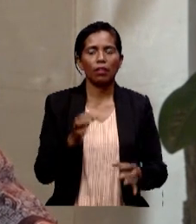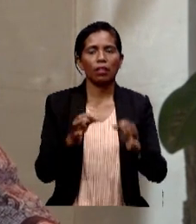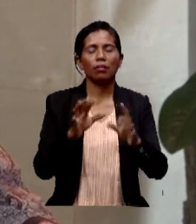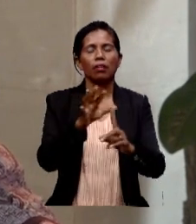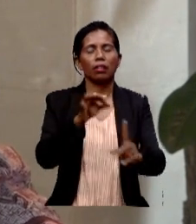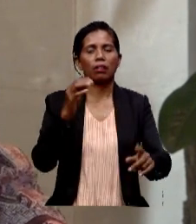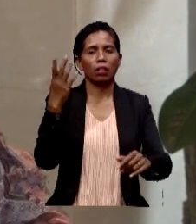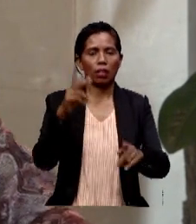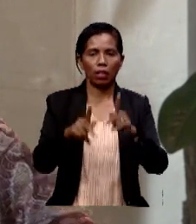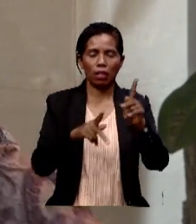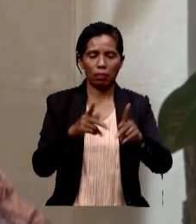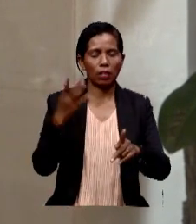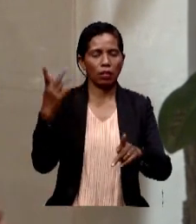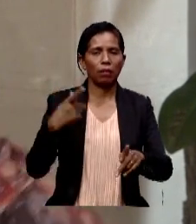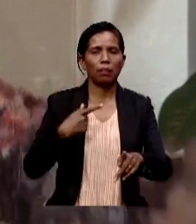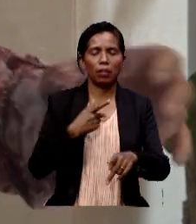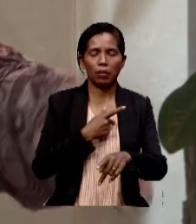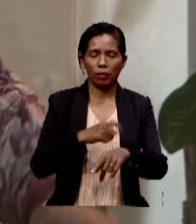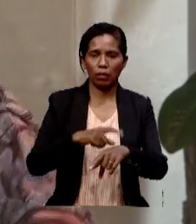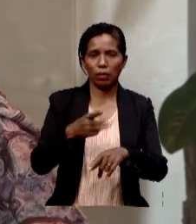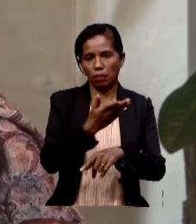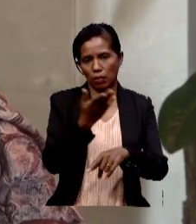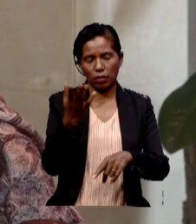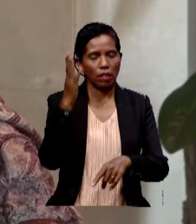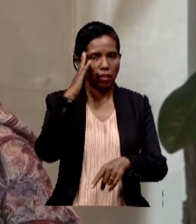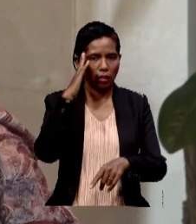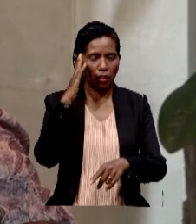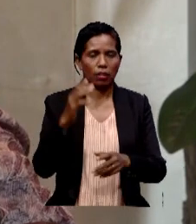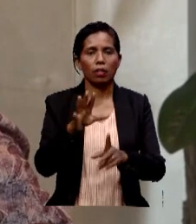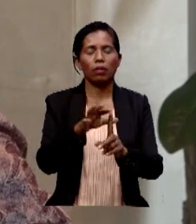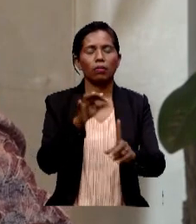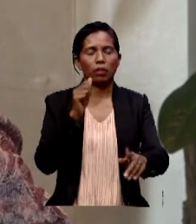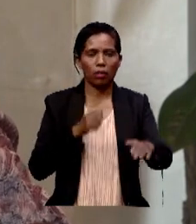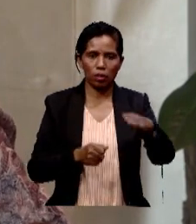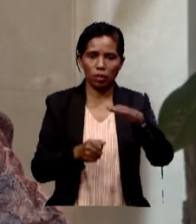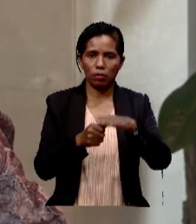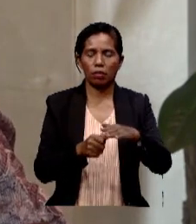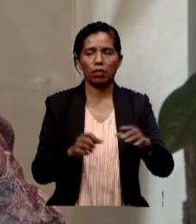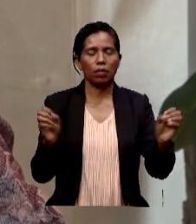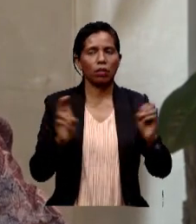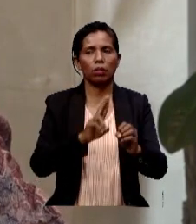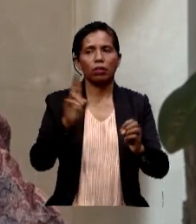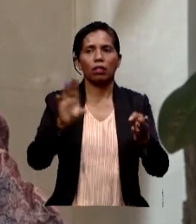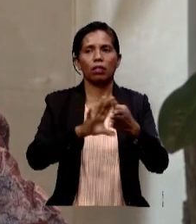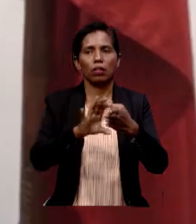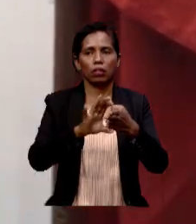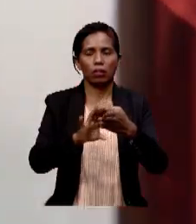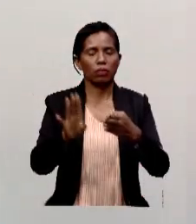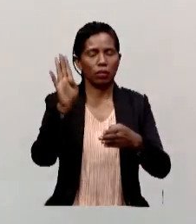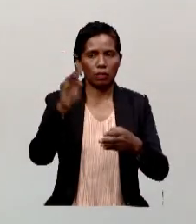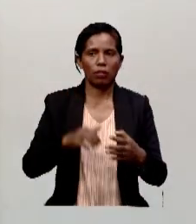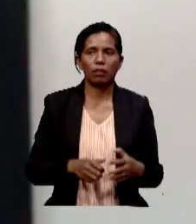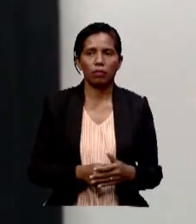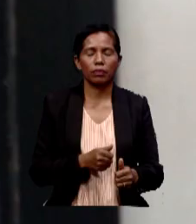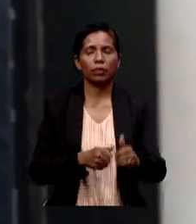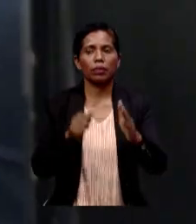e parlamento tu bota serako acompanha e voto é secreto lá usa carta voto lima. Tuir agenda